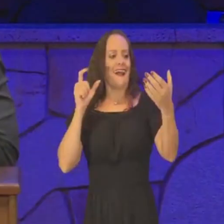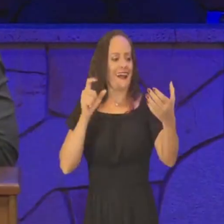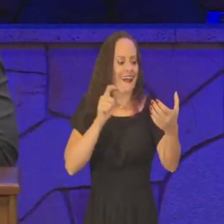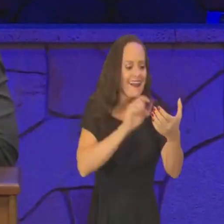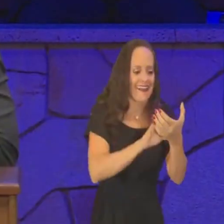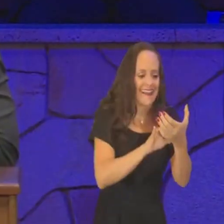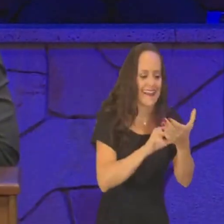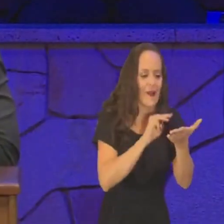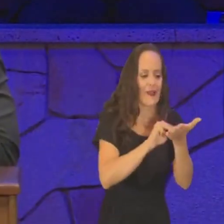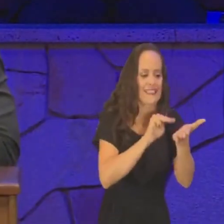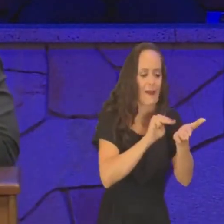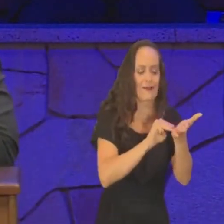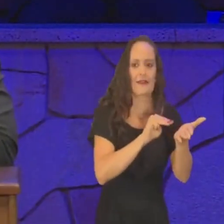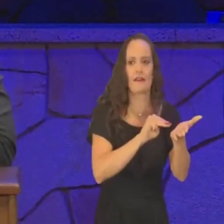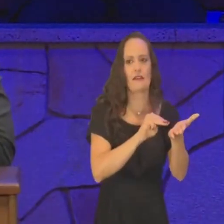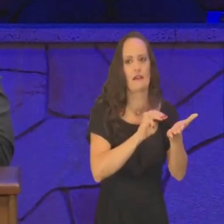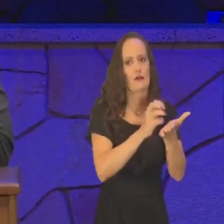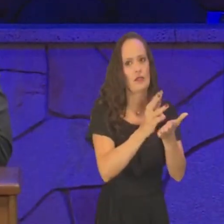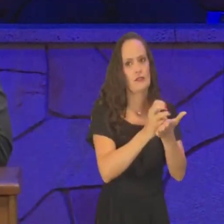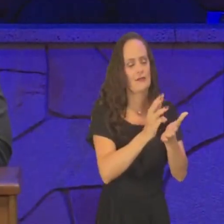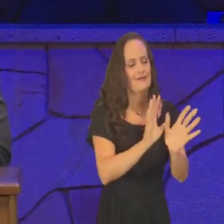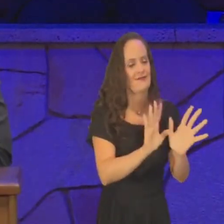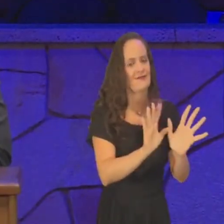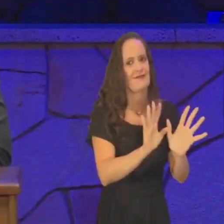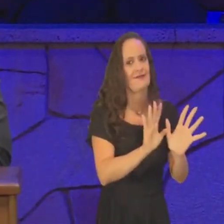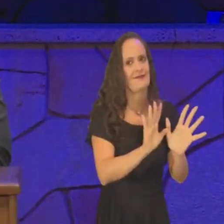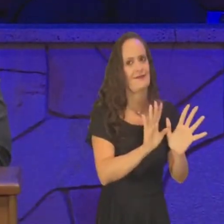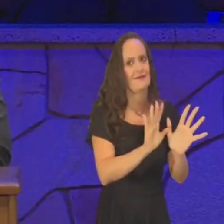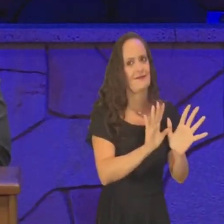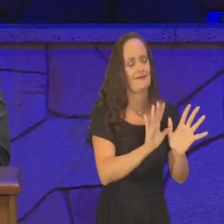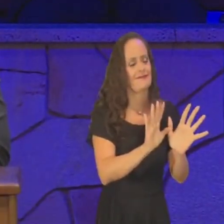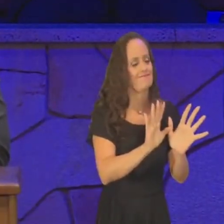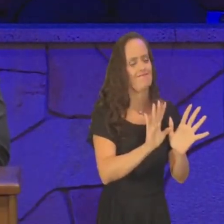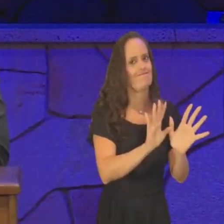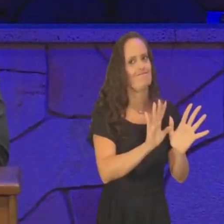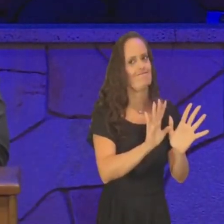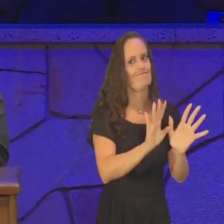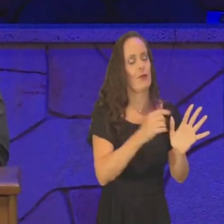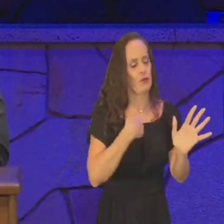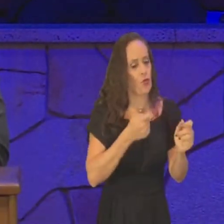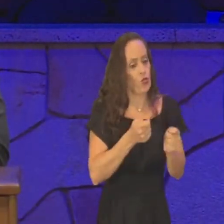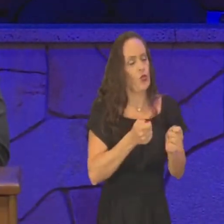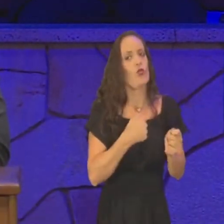WhatsApp e saber se alguma notícia nova chegou.